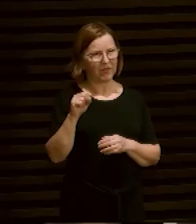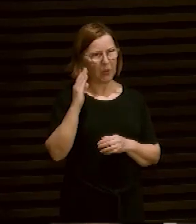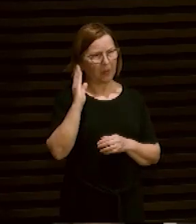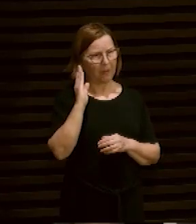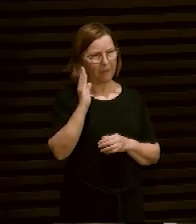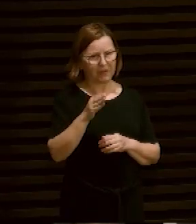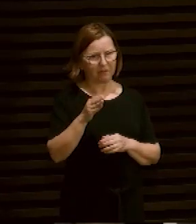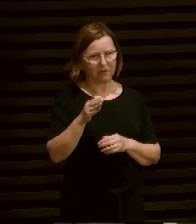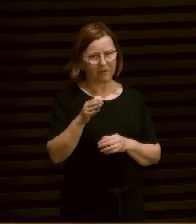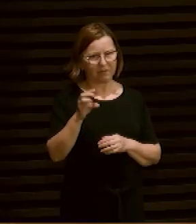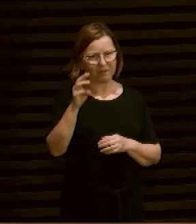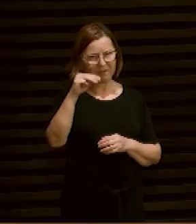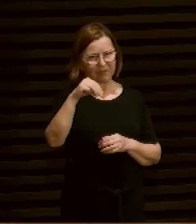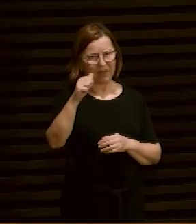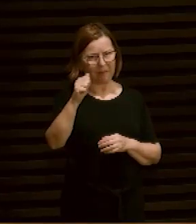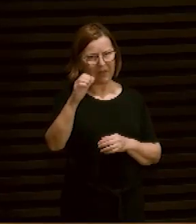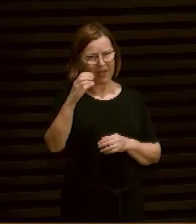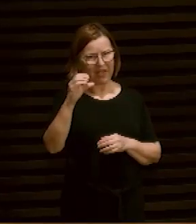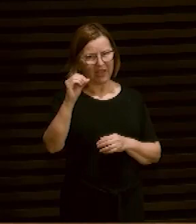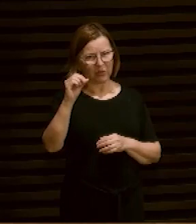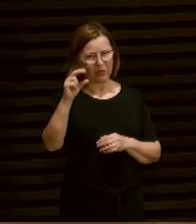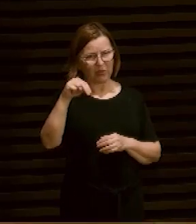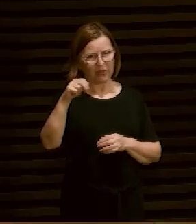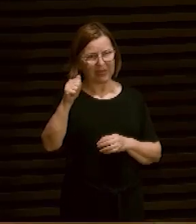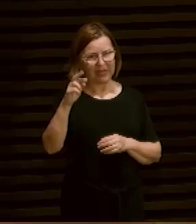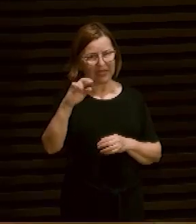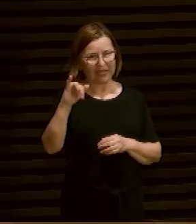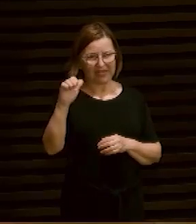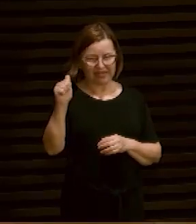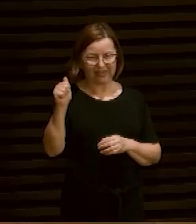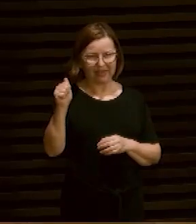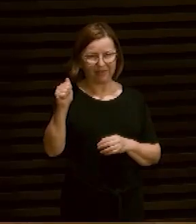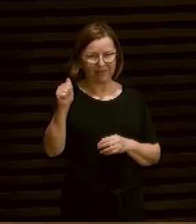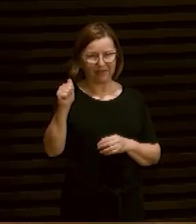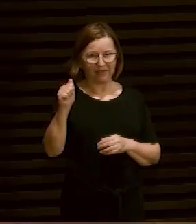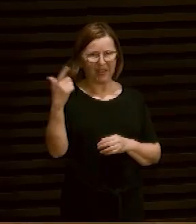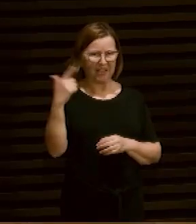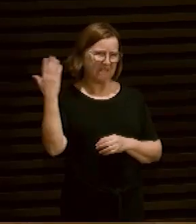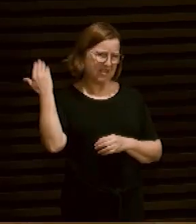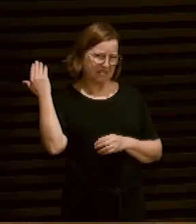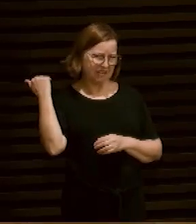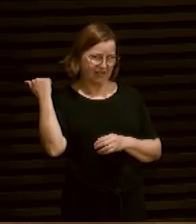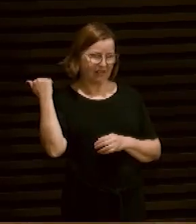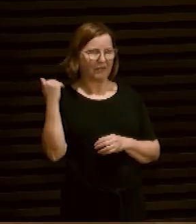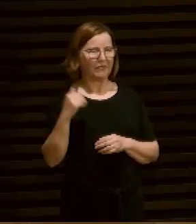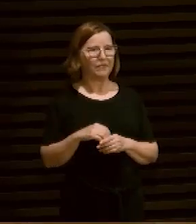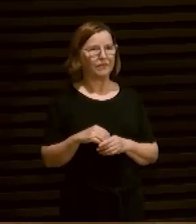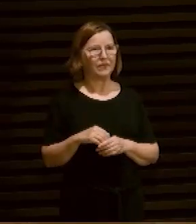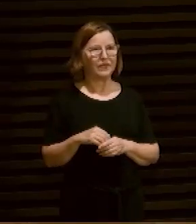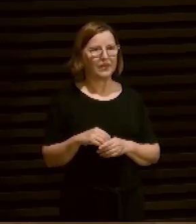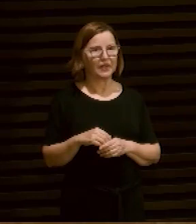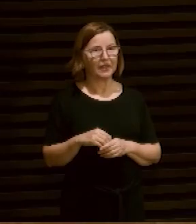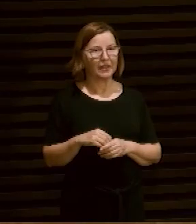Esse movimento vem de lá de trás mente, tentando cooptar a igreja. Mas